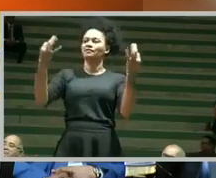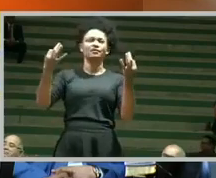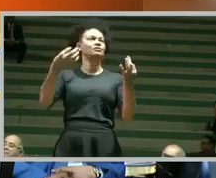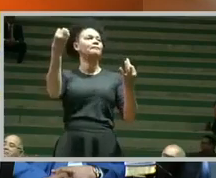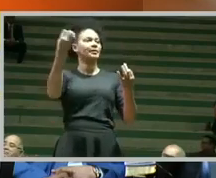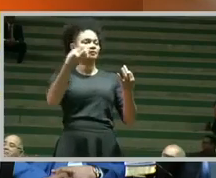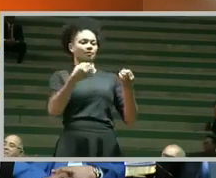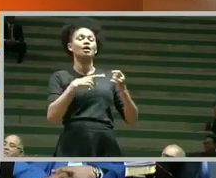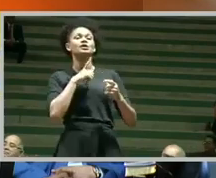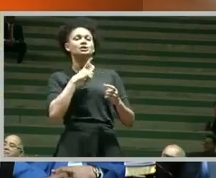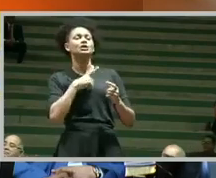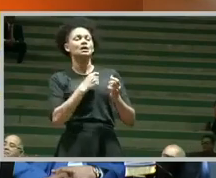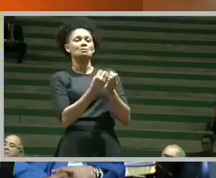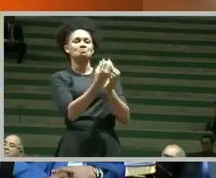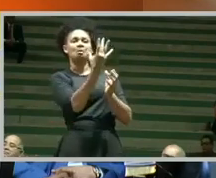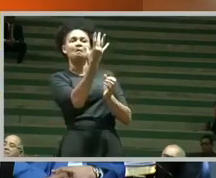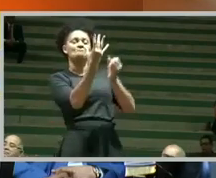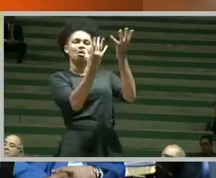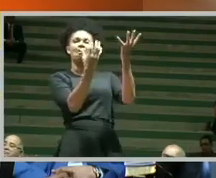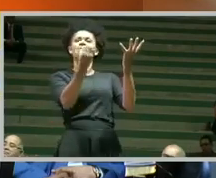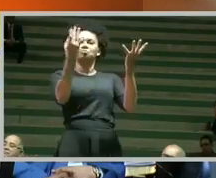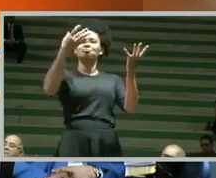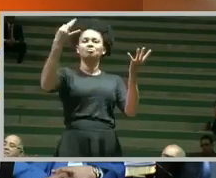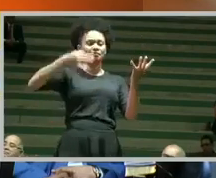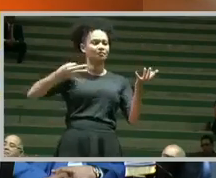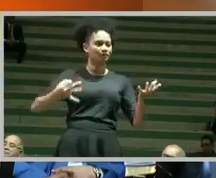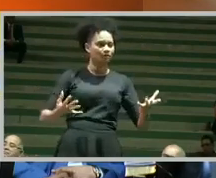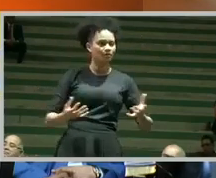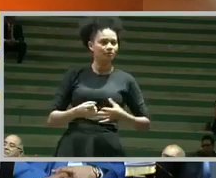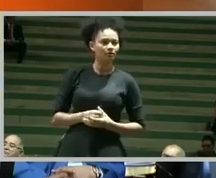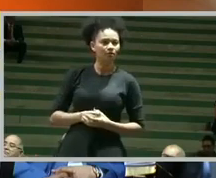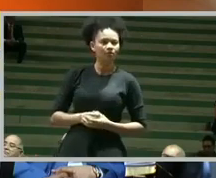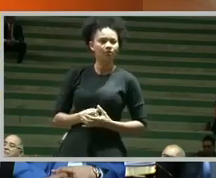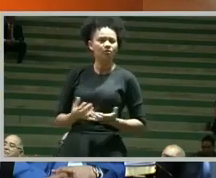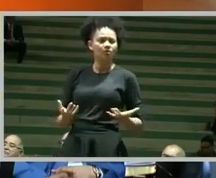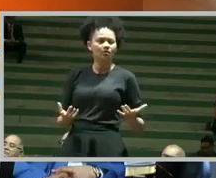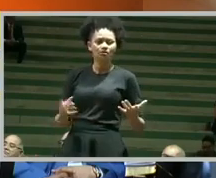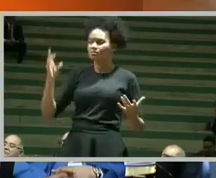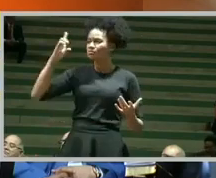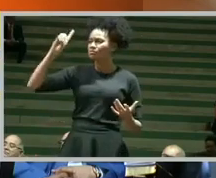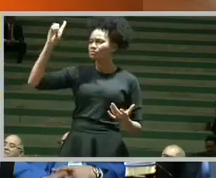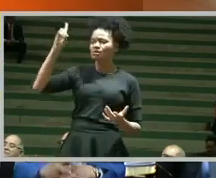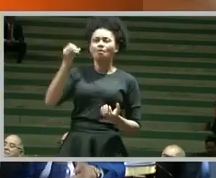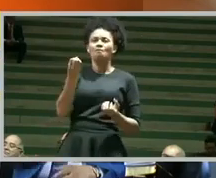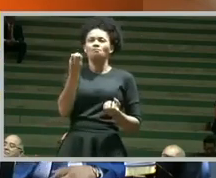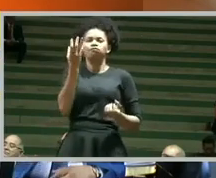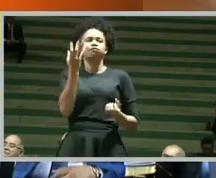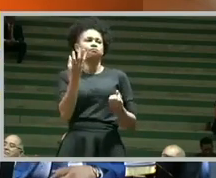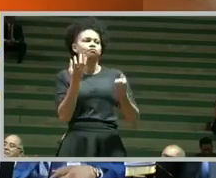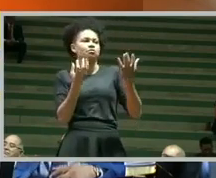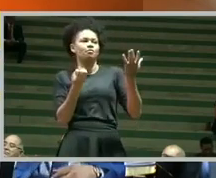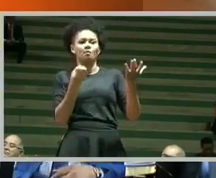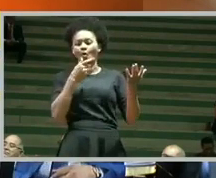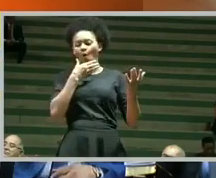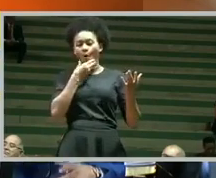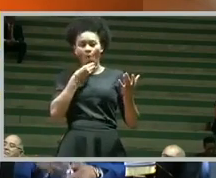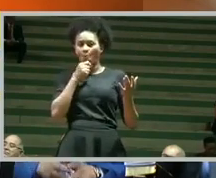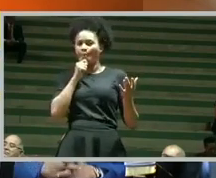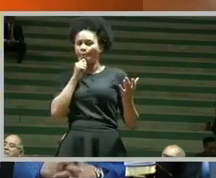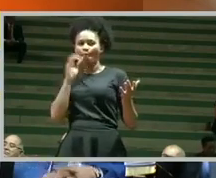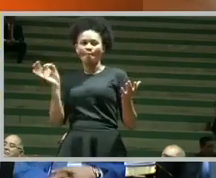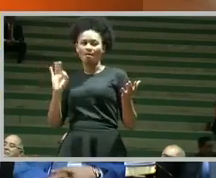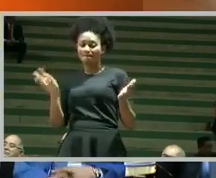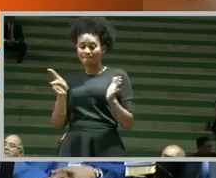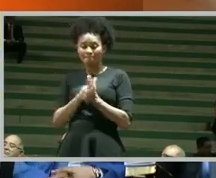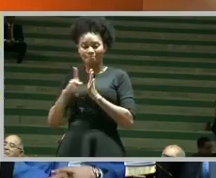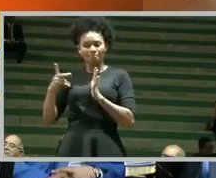perfeito. Haja, ouve, perfeito. E Deus está criando sem um homem existir.